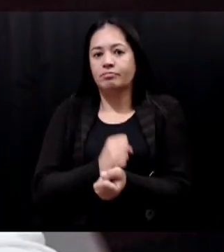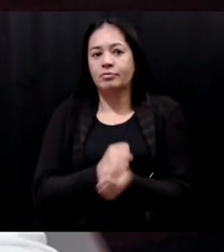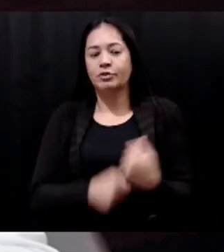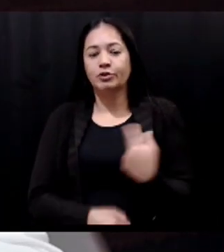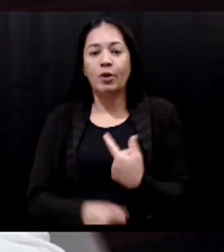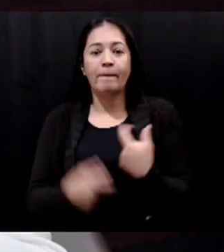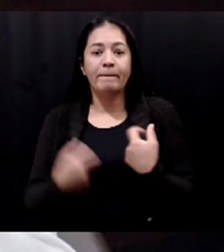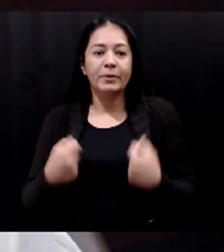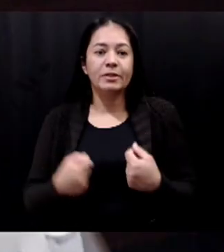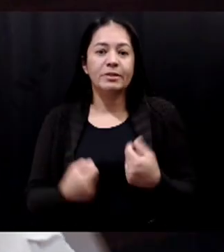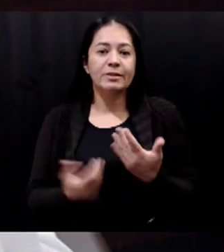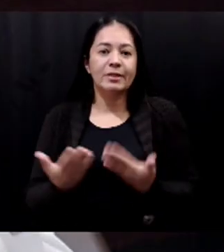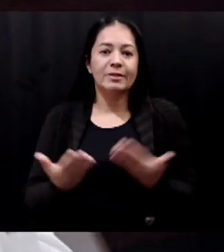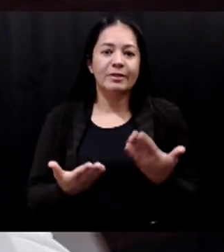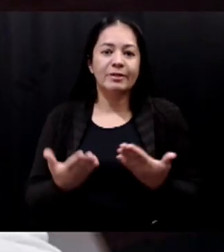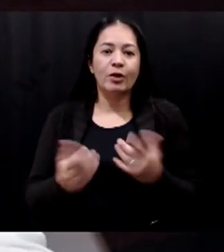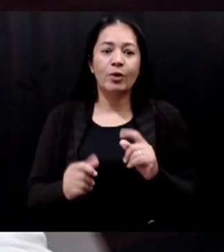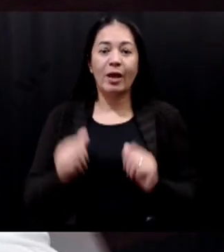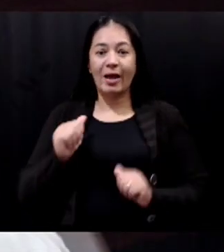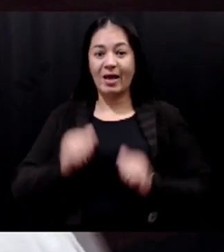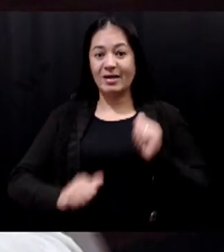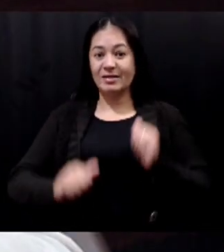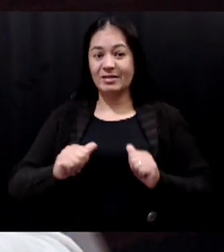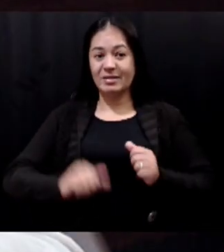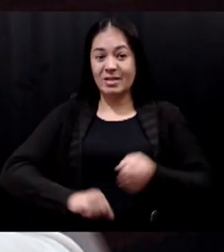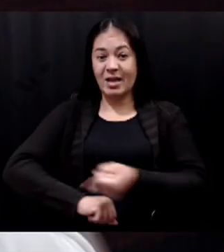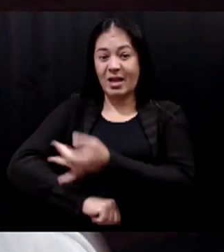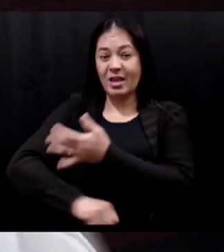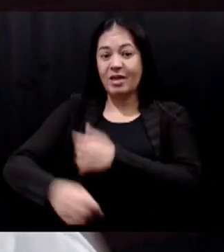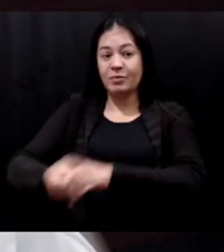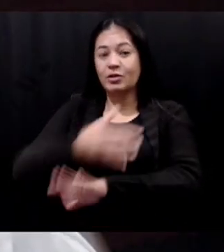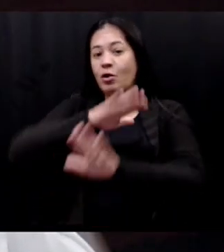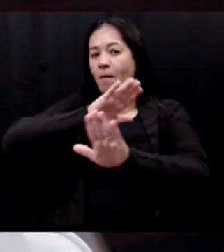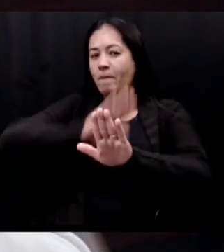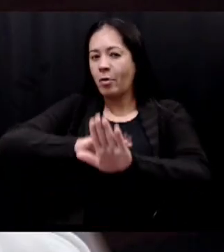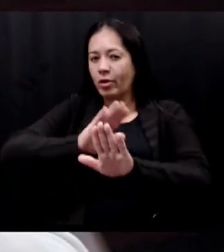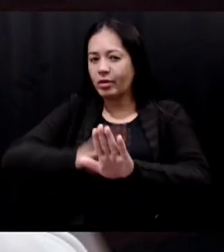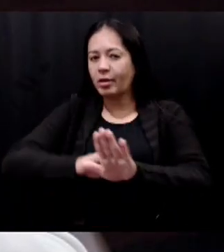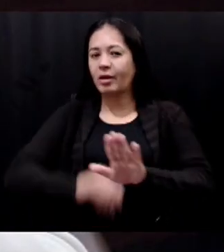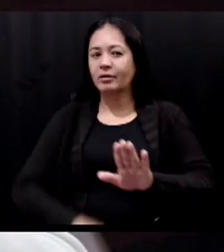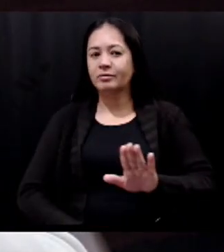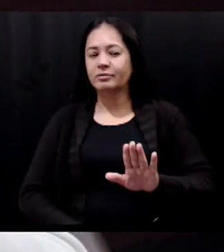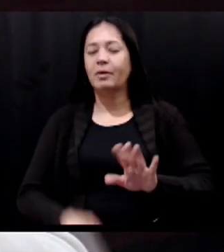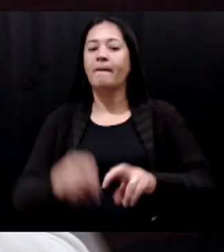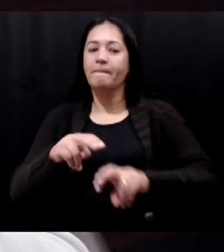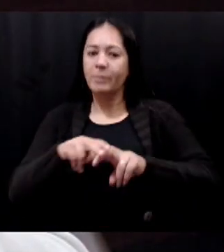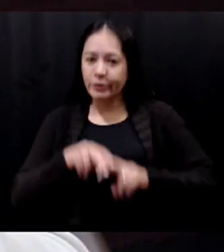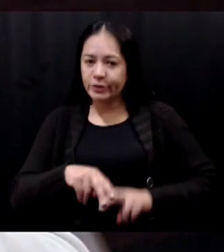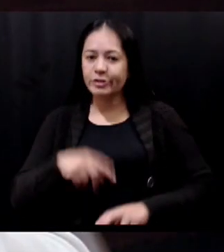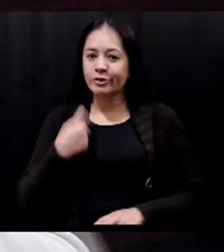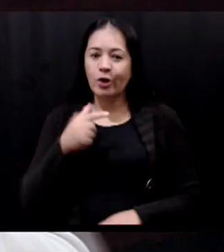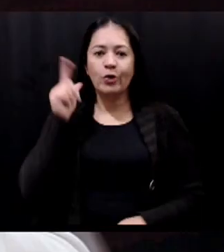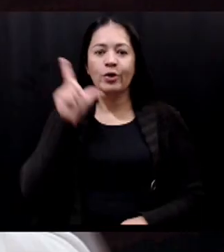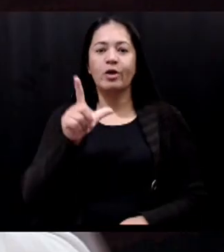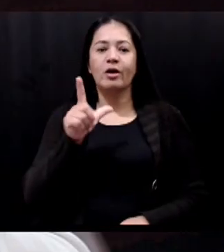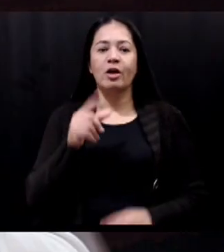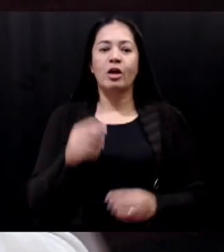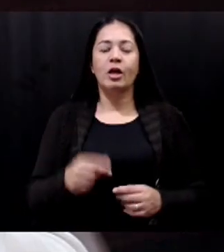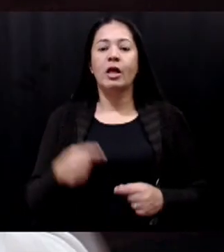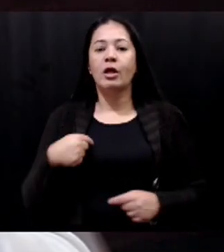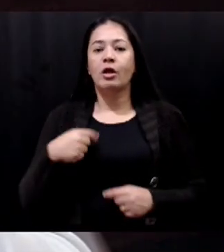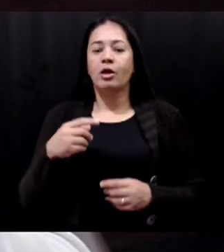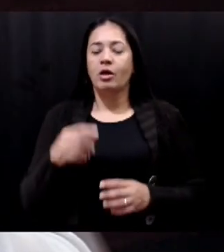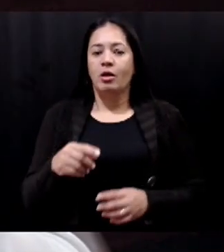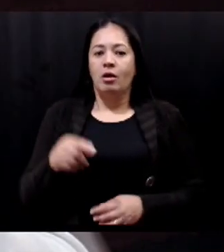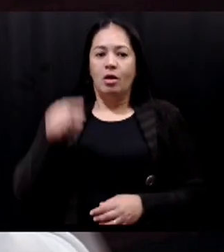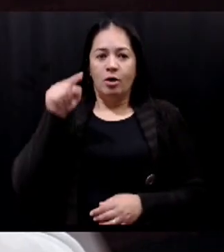trás da ansiedade. Na hipnose a gente consegue fazer isso porque quando eu te coloco no estado de hipnose, eu elevo